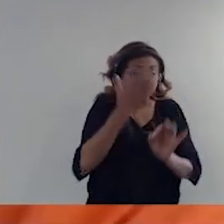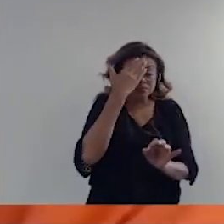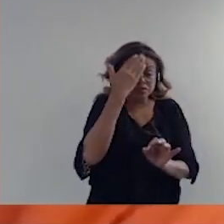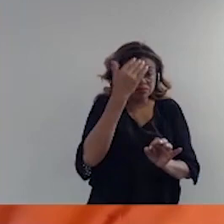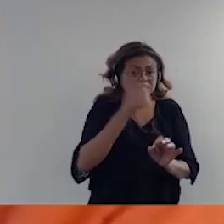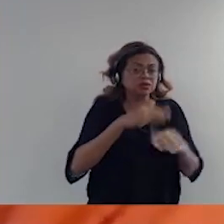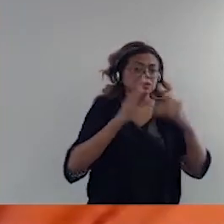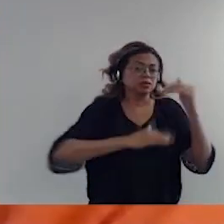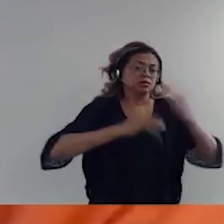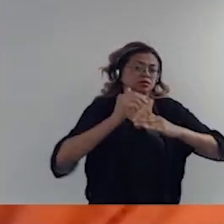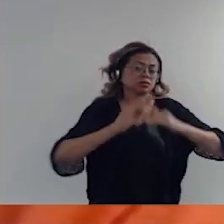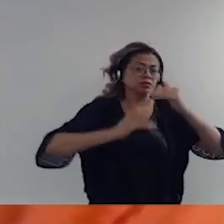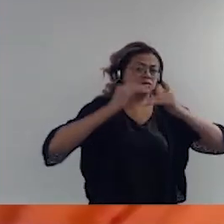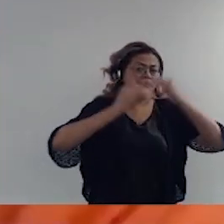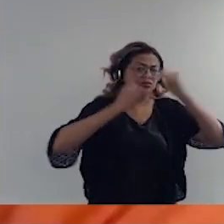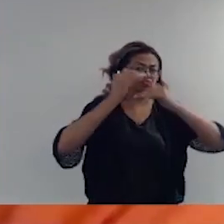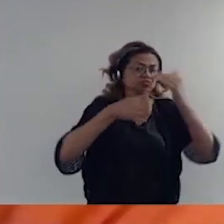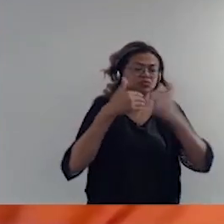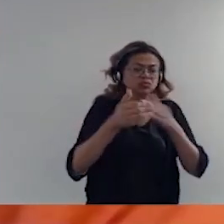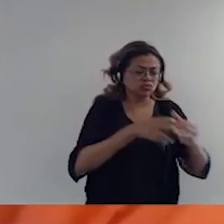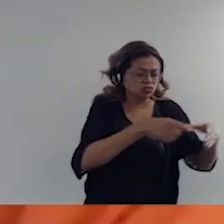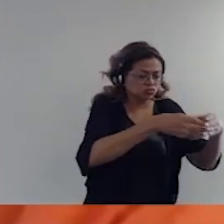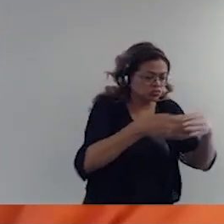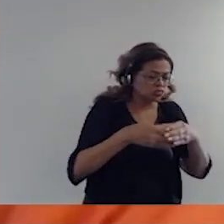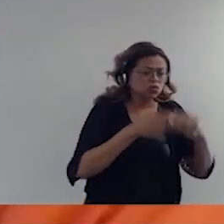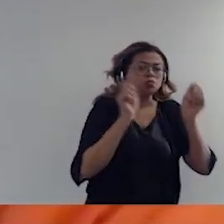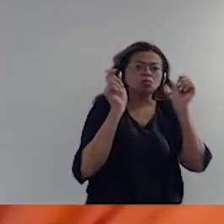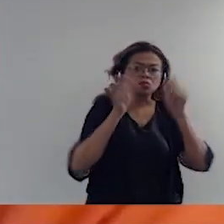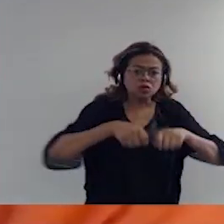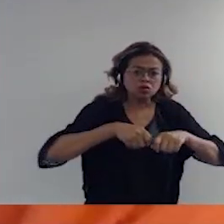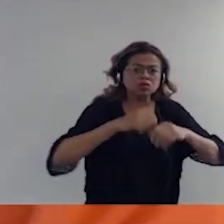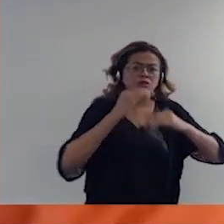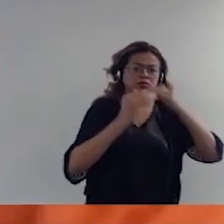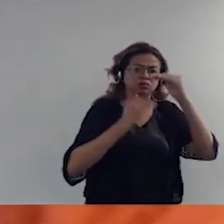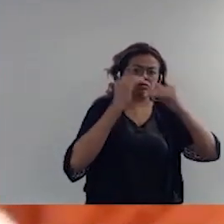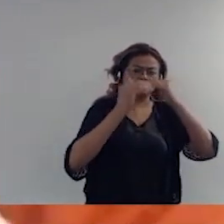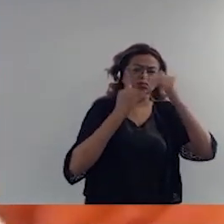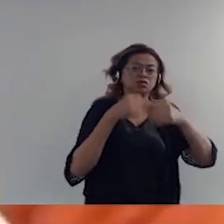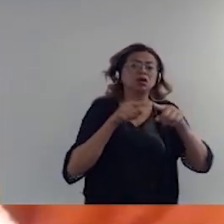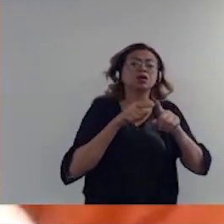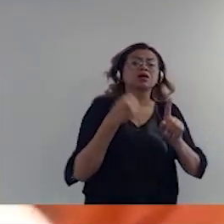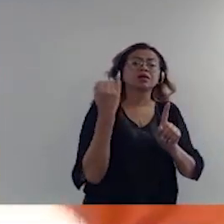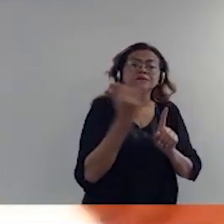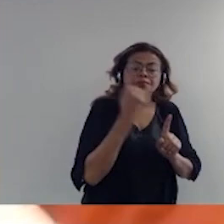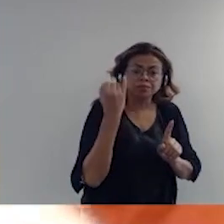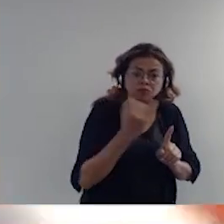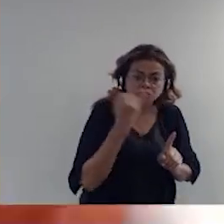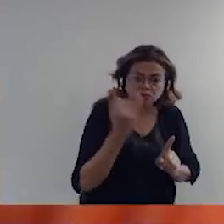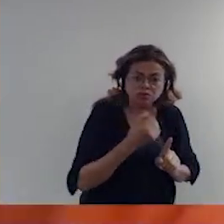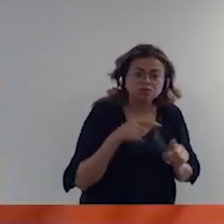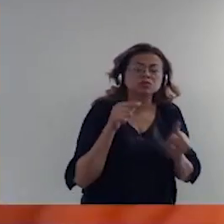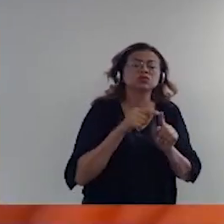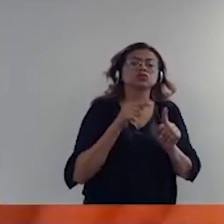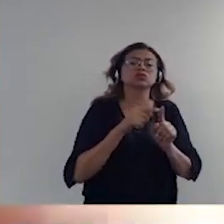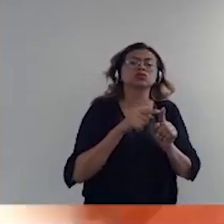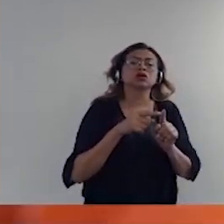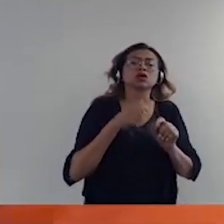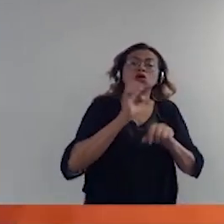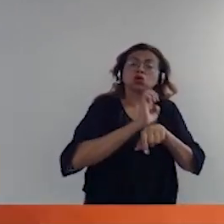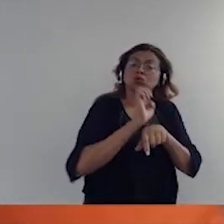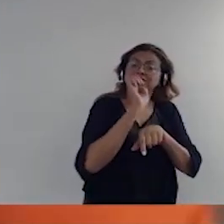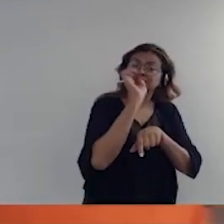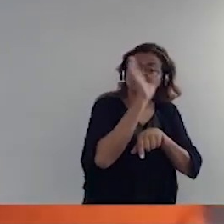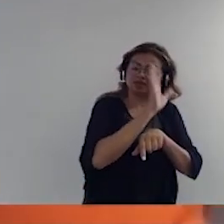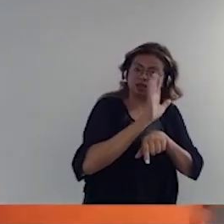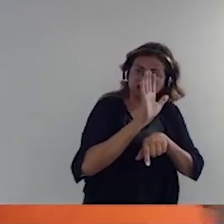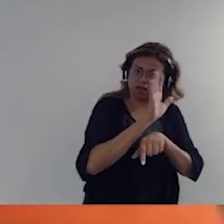indivíduo, para qualquer ser humano, qualquer grupo seja potencializado, é necessário ações do Estado, e